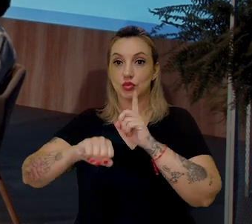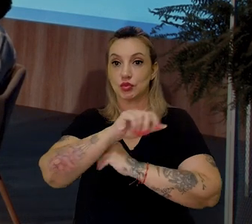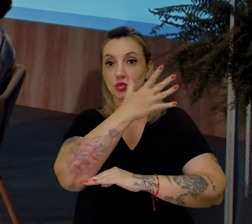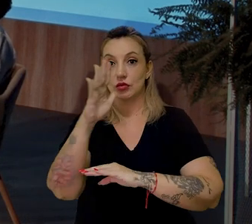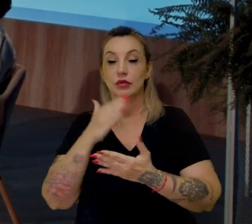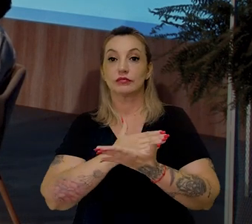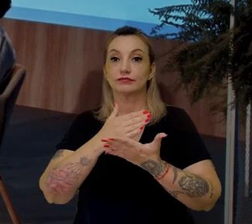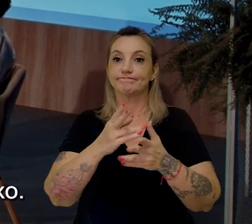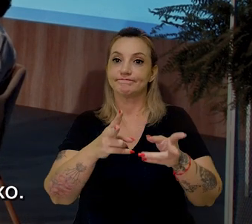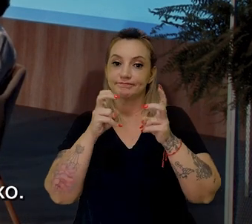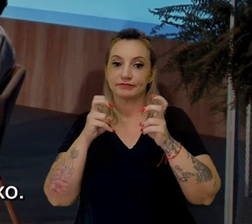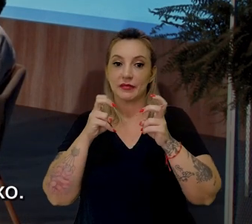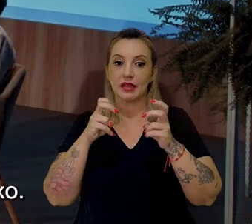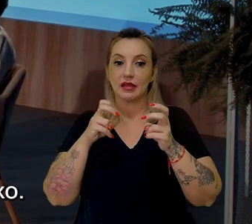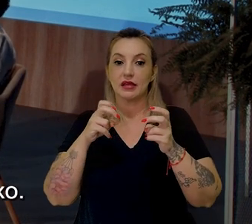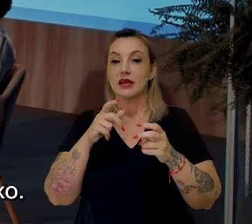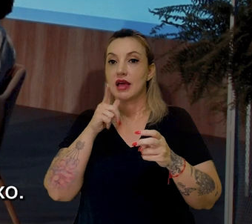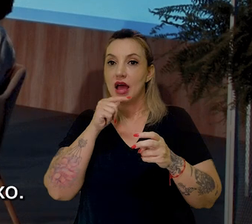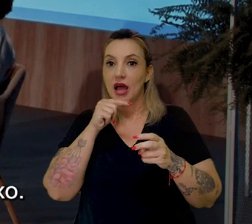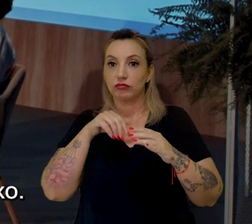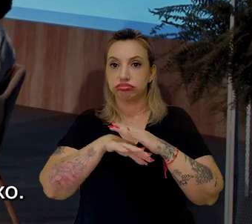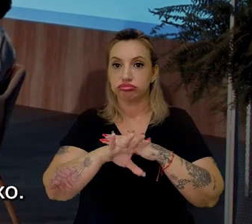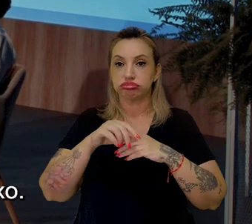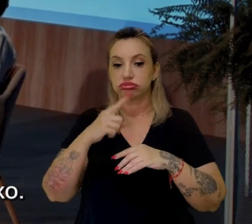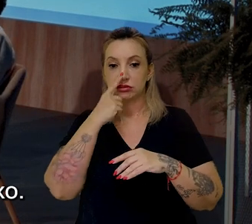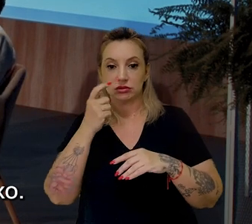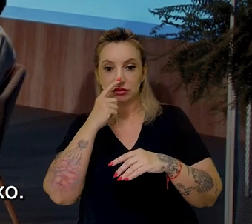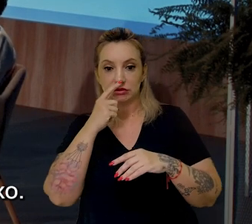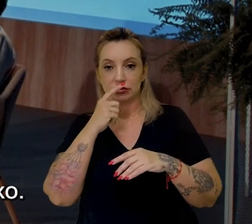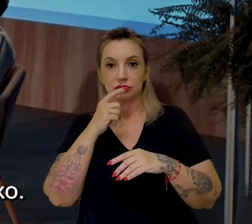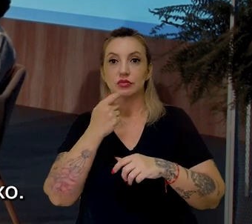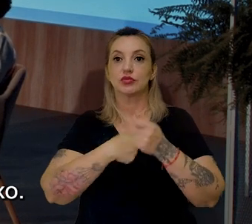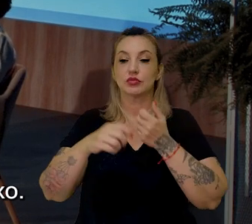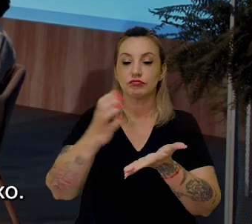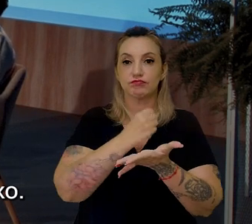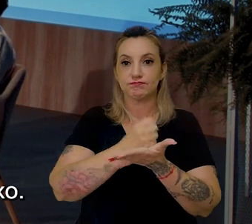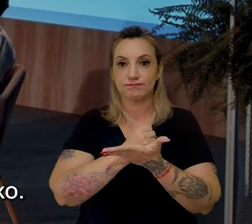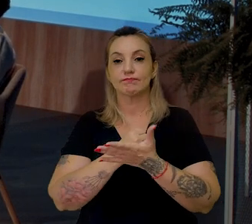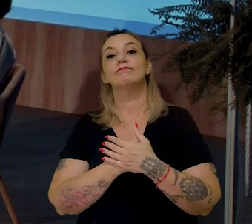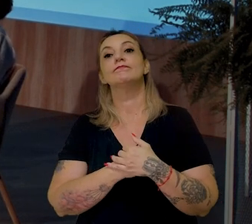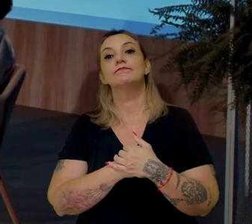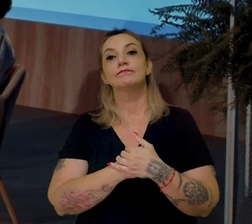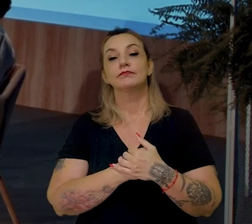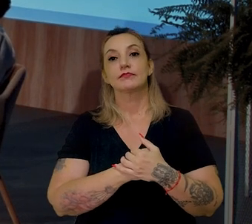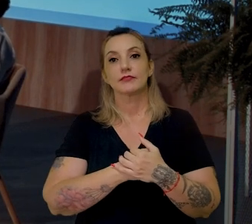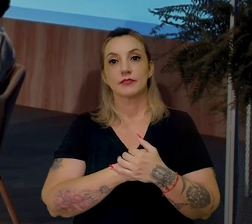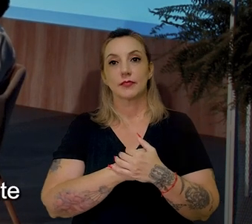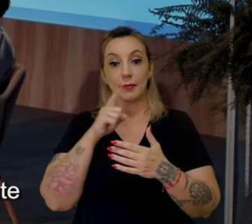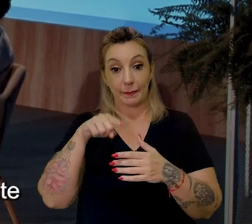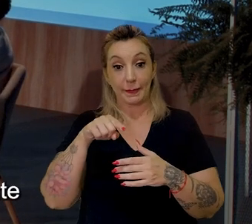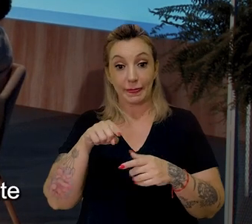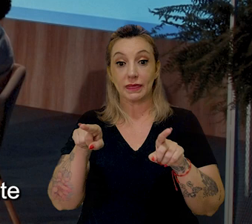partir de uma perspectiva de coleta de esgoto de eh abastecimento de água coleta de lixo eh